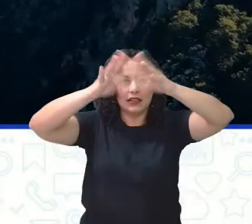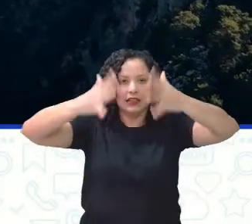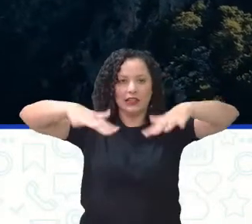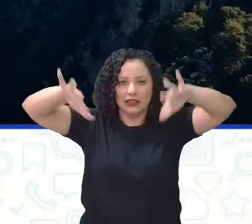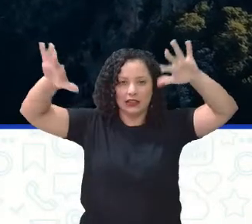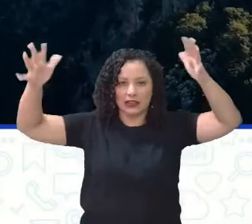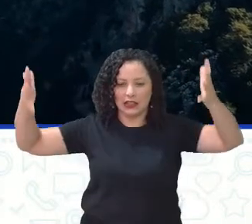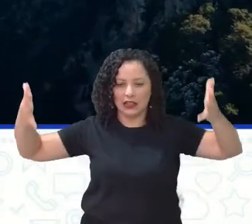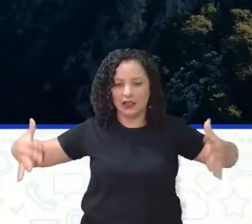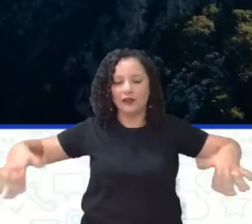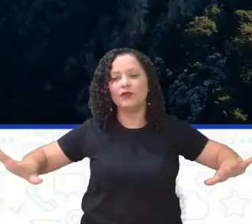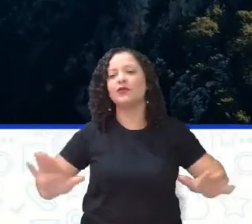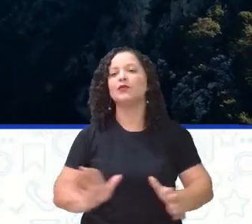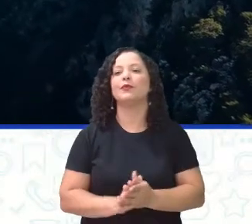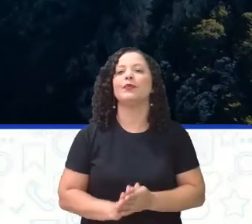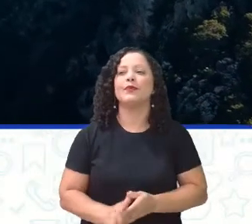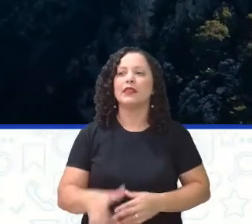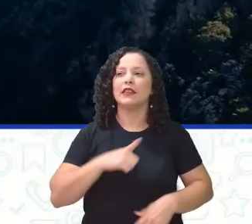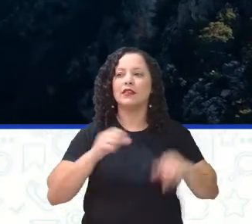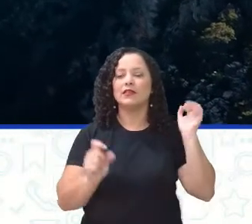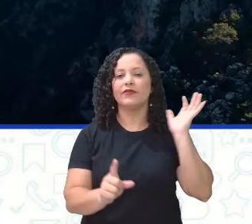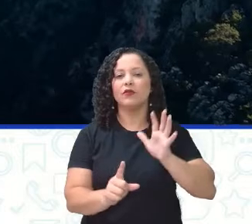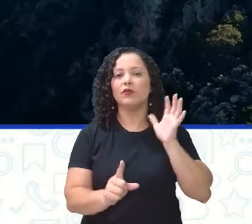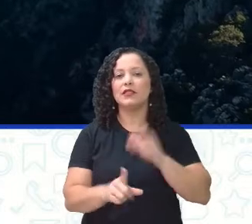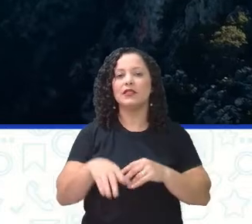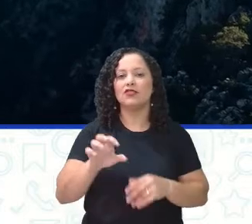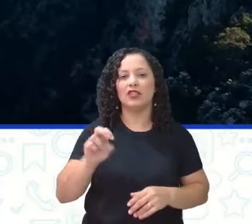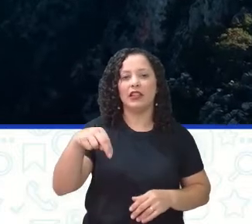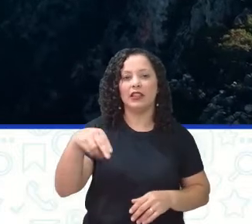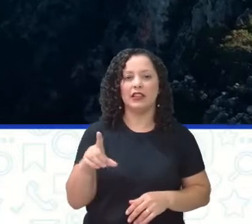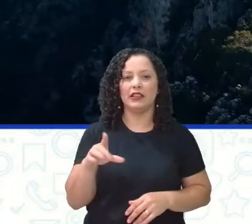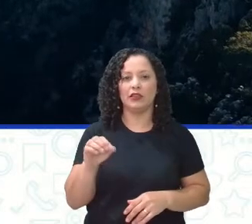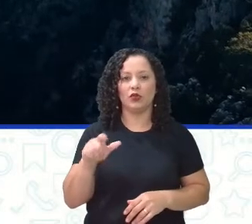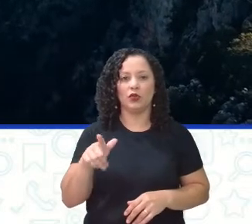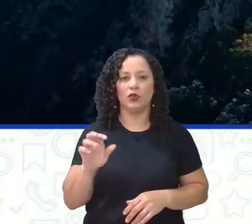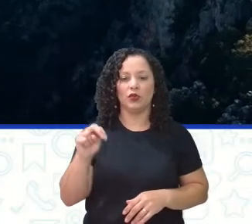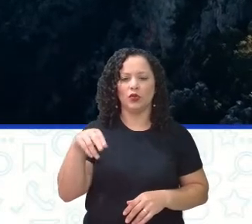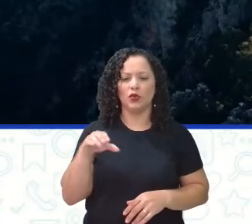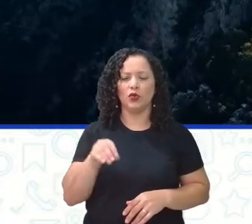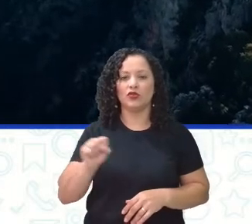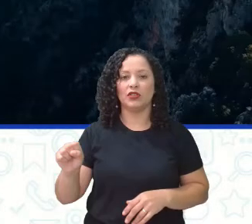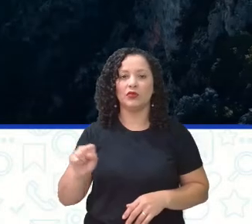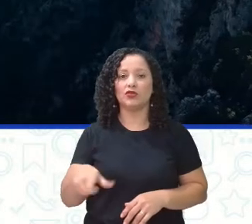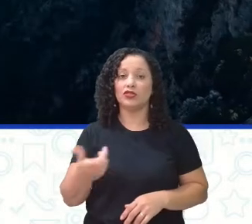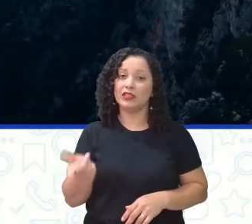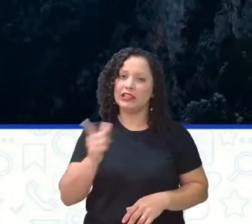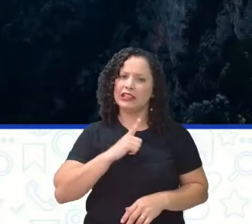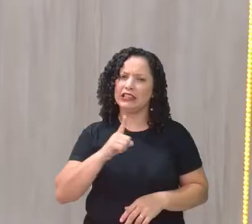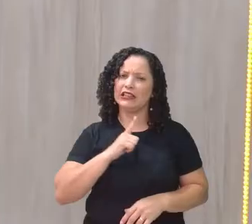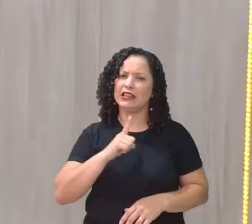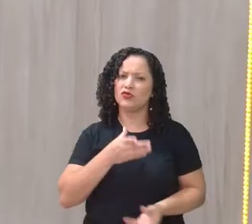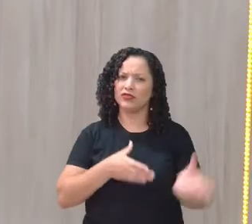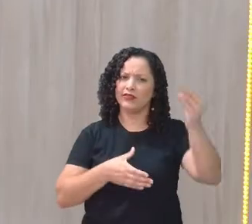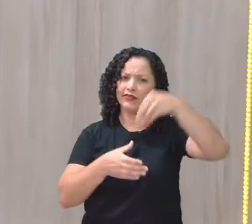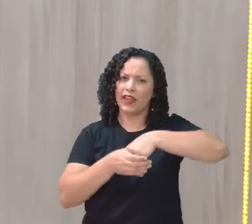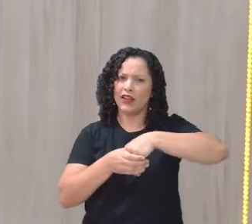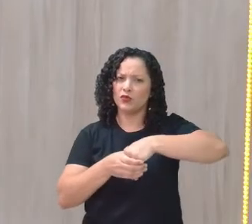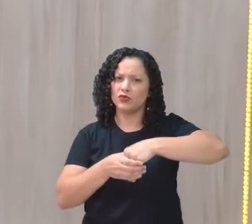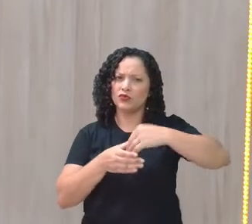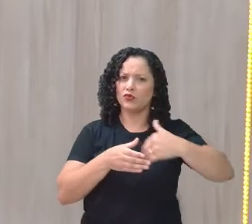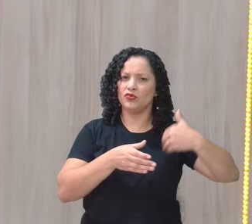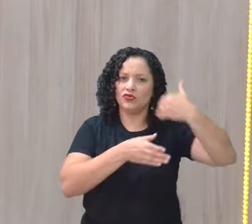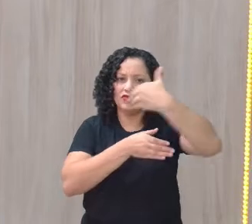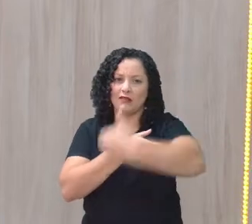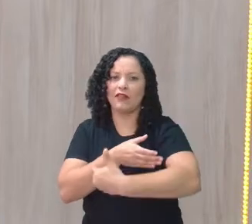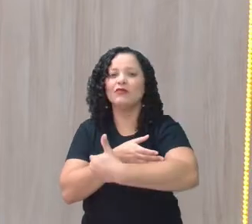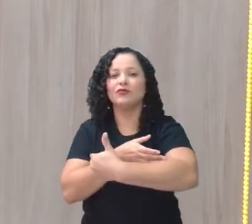Os agentes endógenos, que são o quê? Endógenos, os internos, e os exógenos,